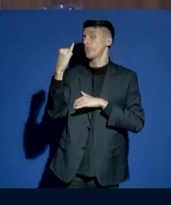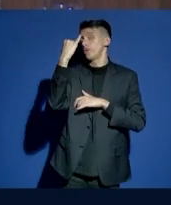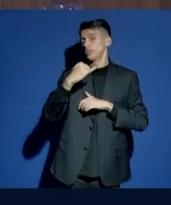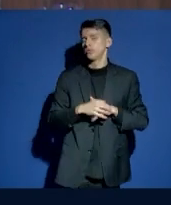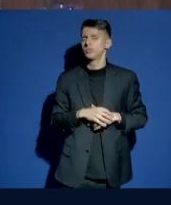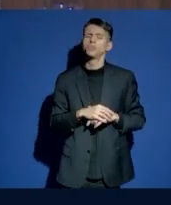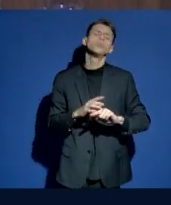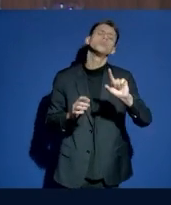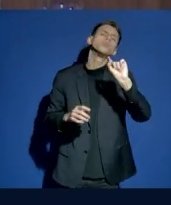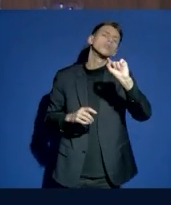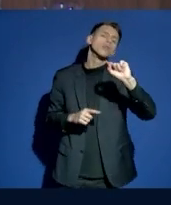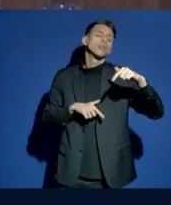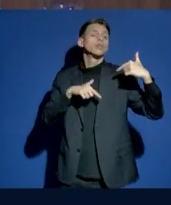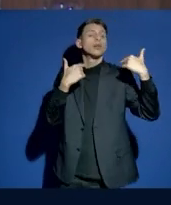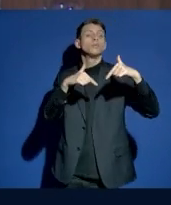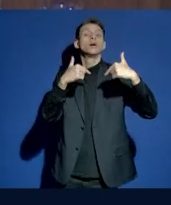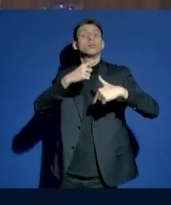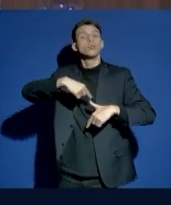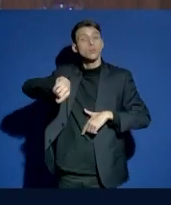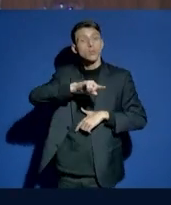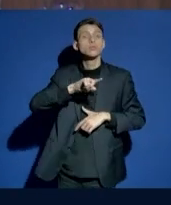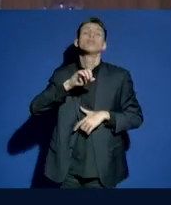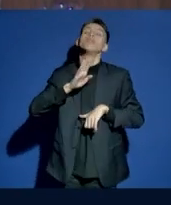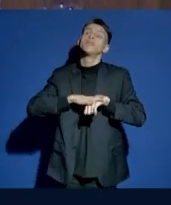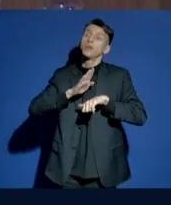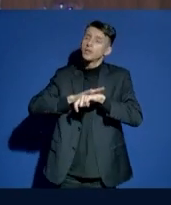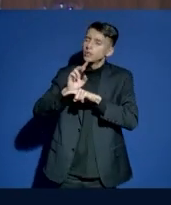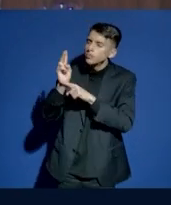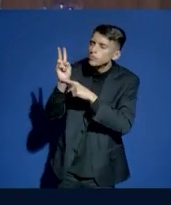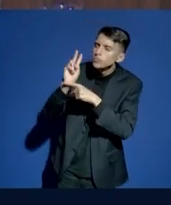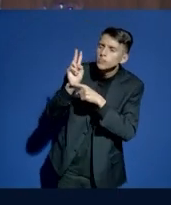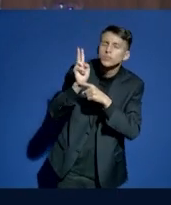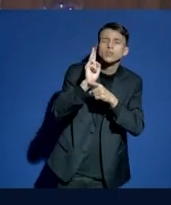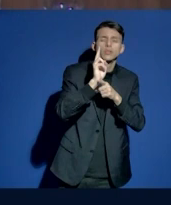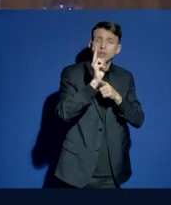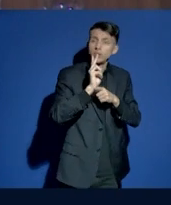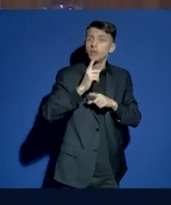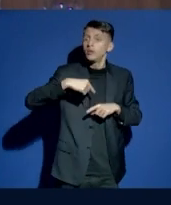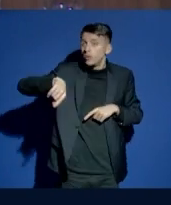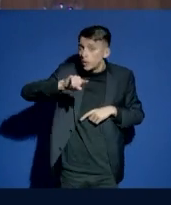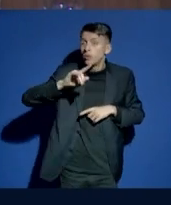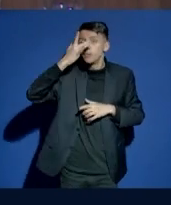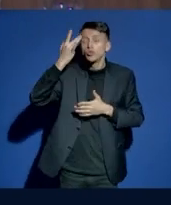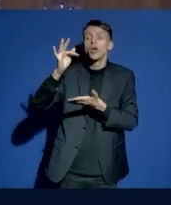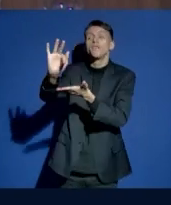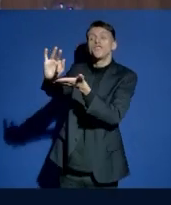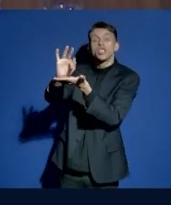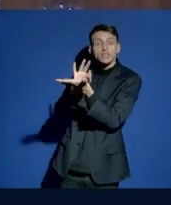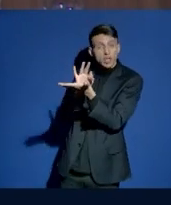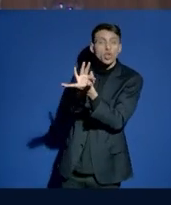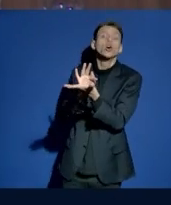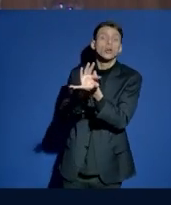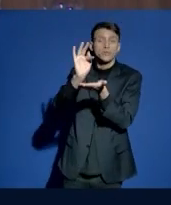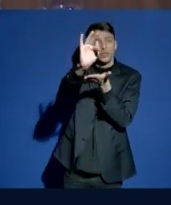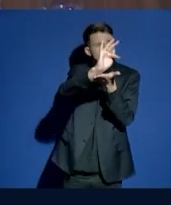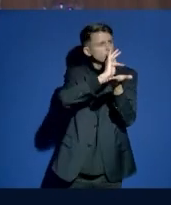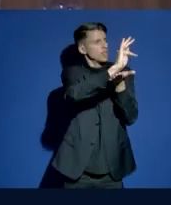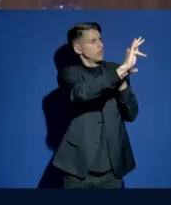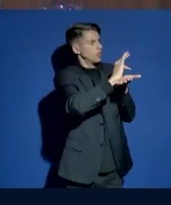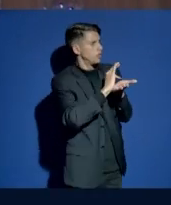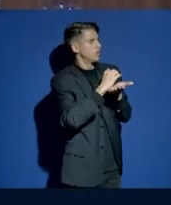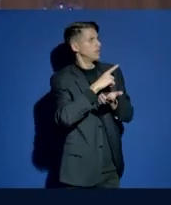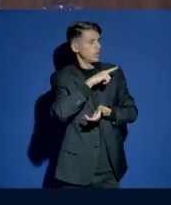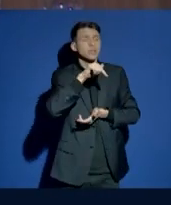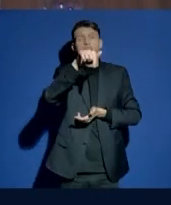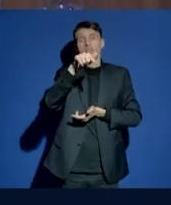que nós estamos fazendo? Nós monitoramos todos os nossos fornecedores diretos. São